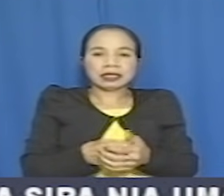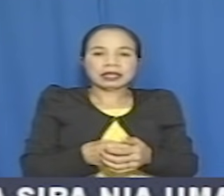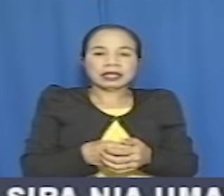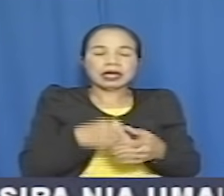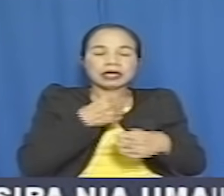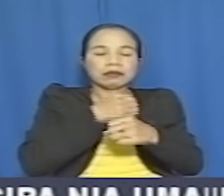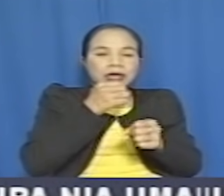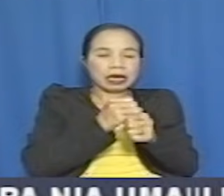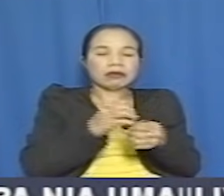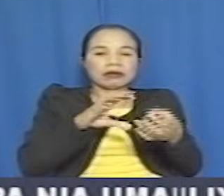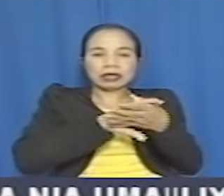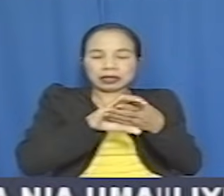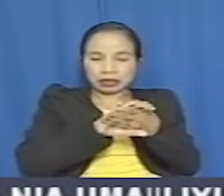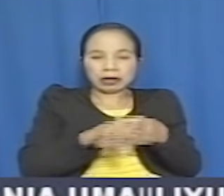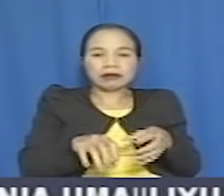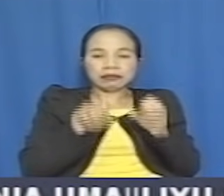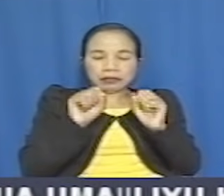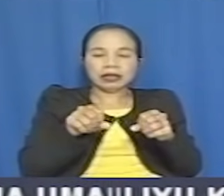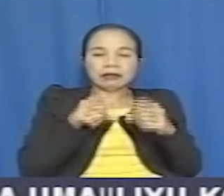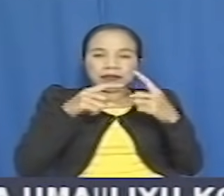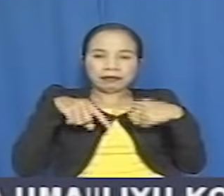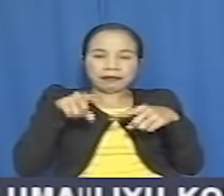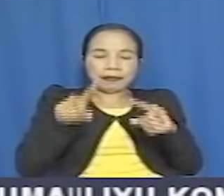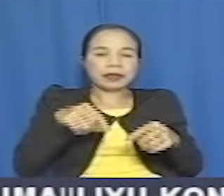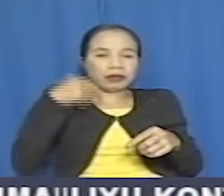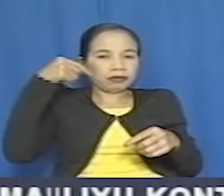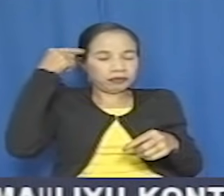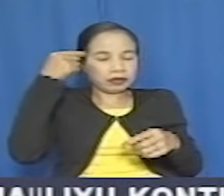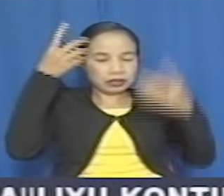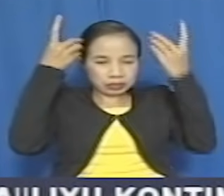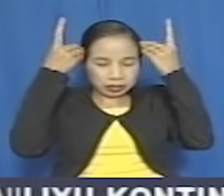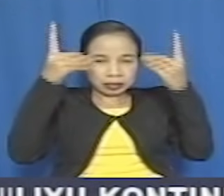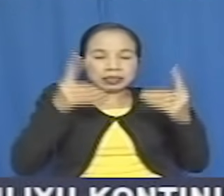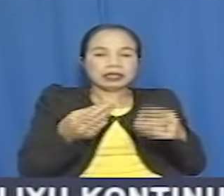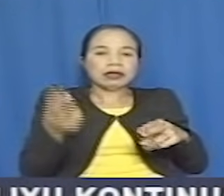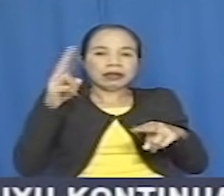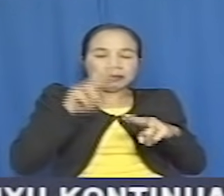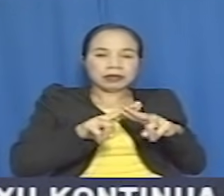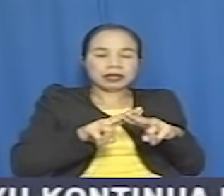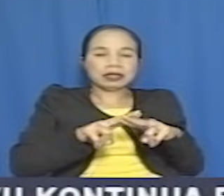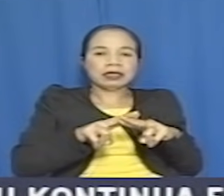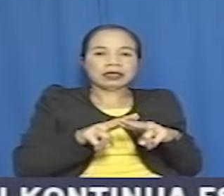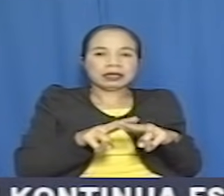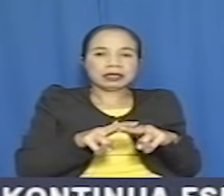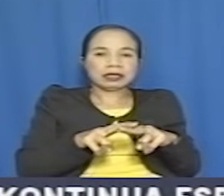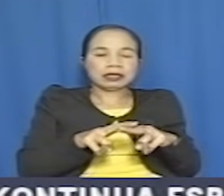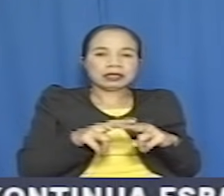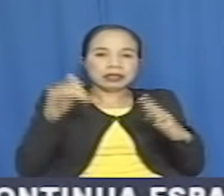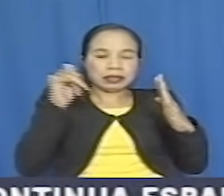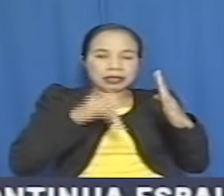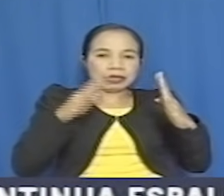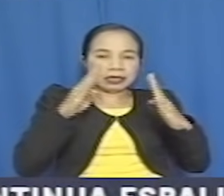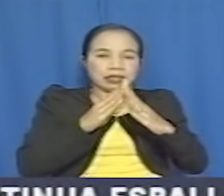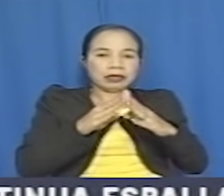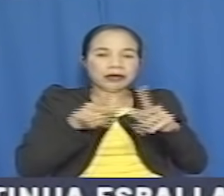halo recenseamento, ne retan se retan permissão. Governo decide rodar a renovação imposição confinamento obrigatório geral